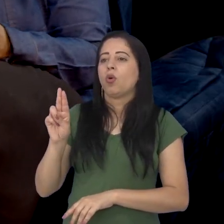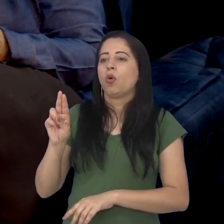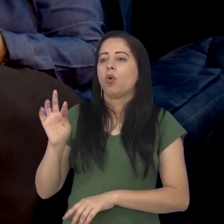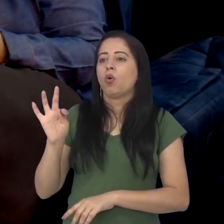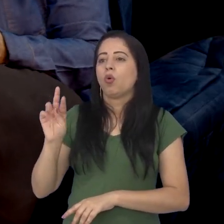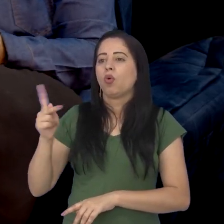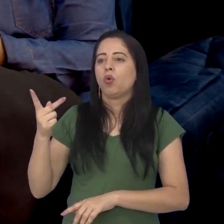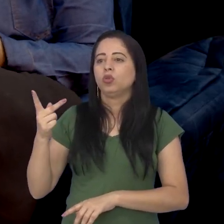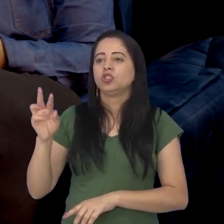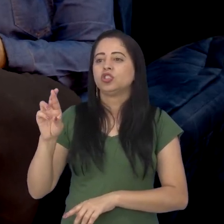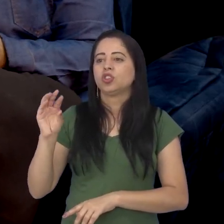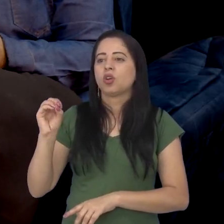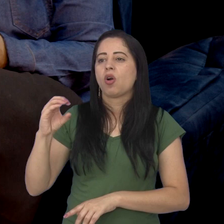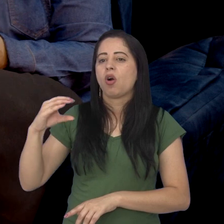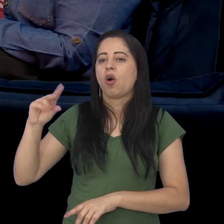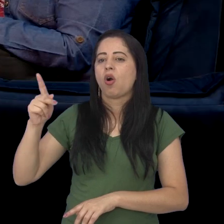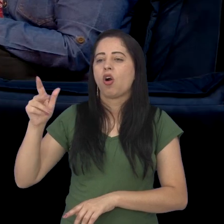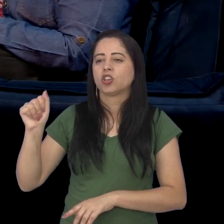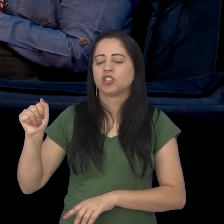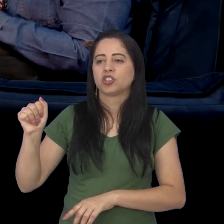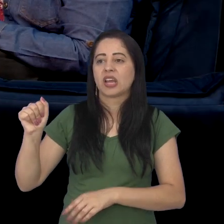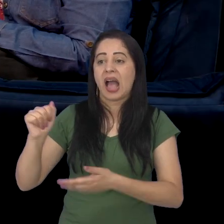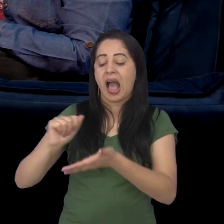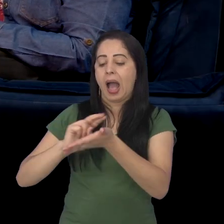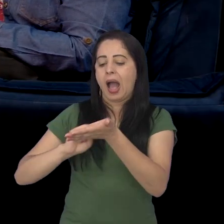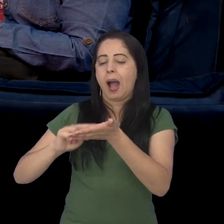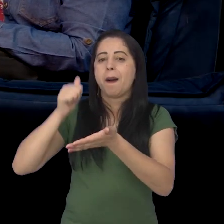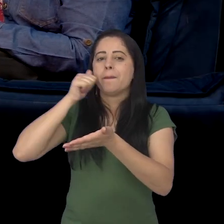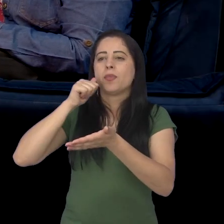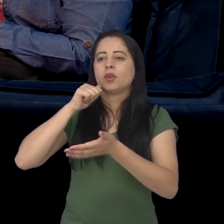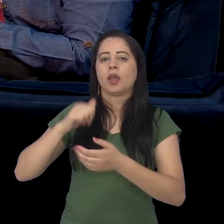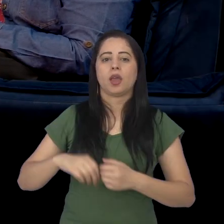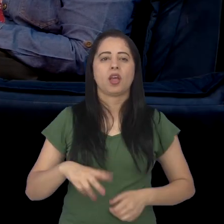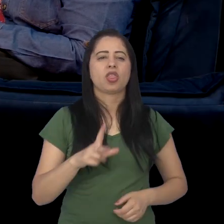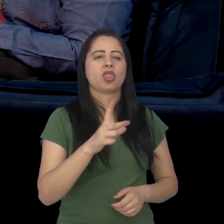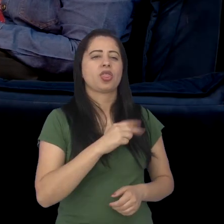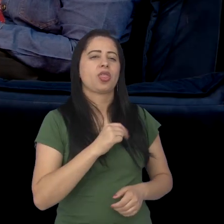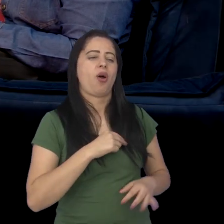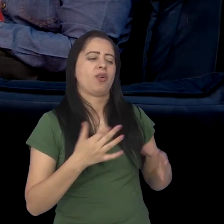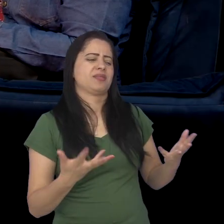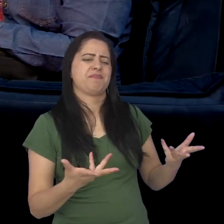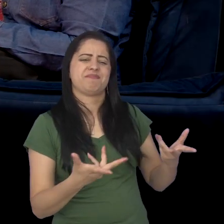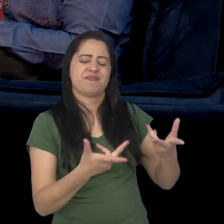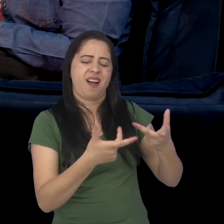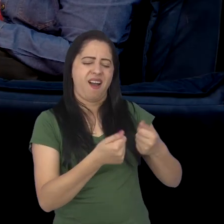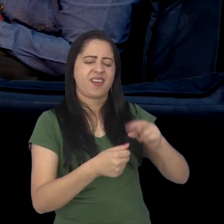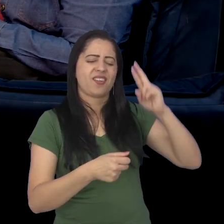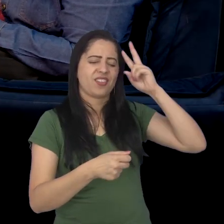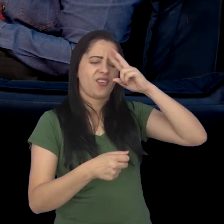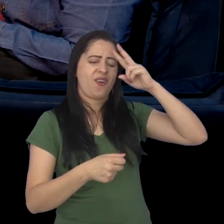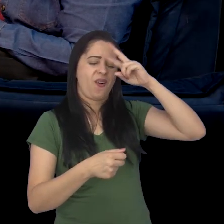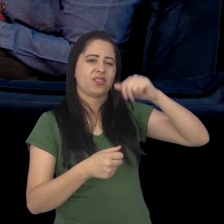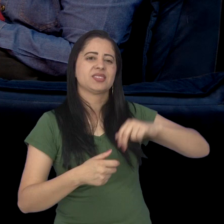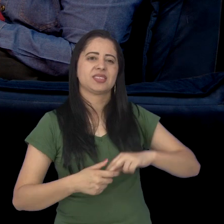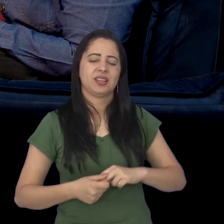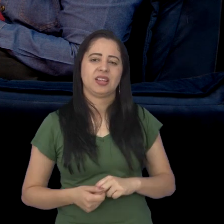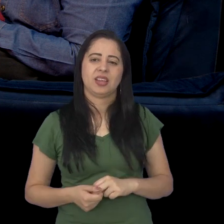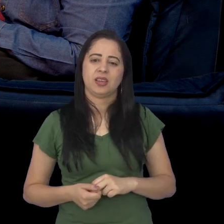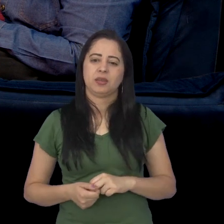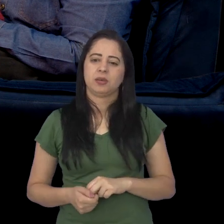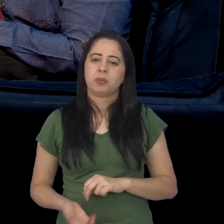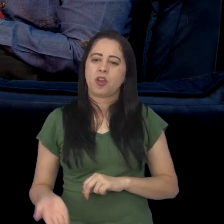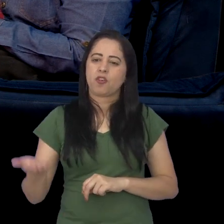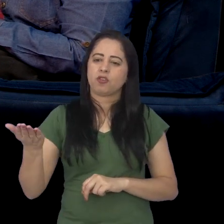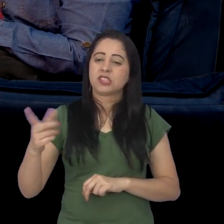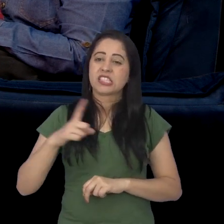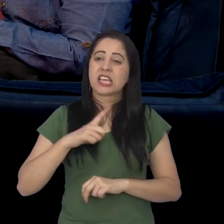isso, 140. E eu lembro de uma autora que era Ruth Rocha, era isso? Que ela era o clássico, tinha né? um monte de